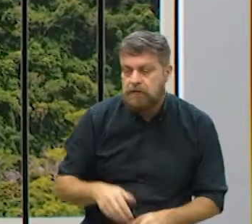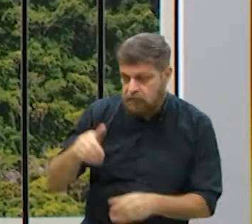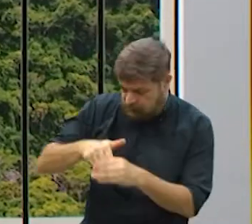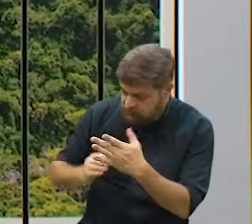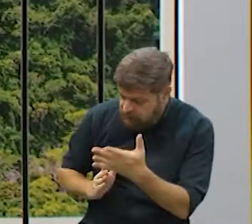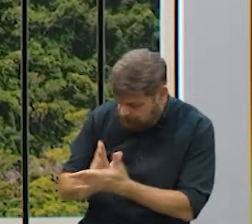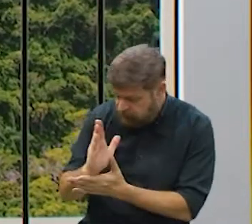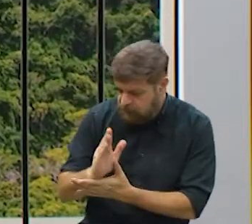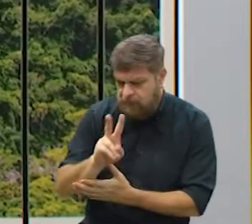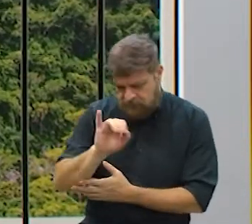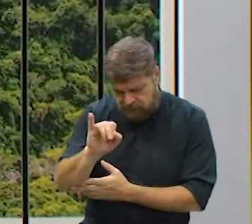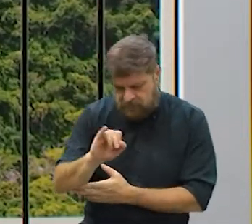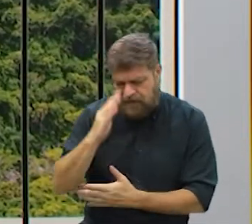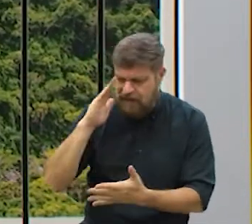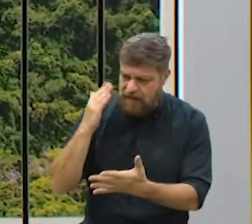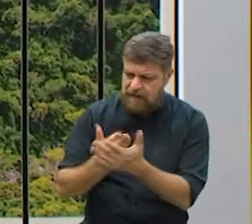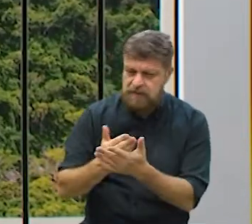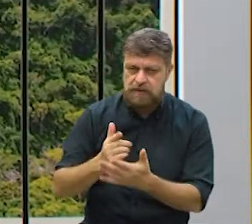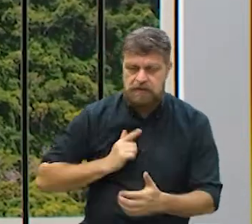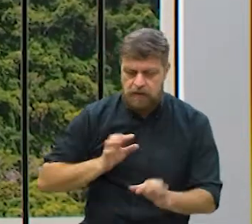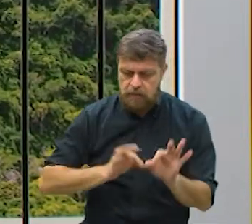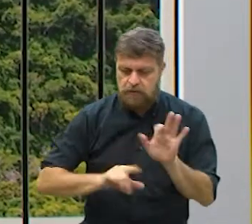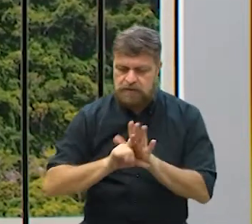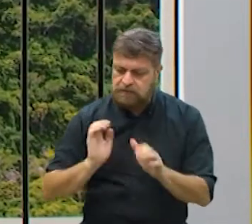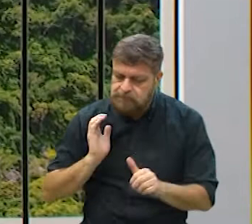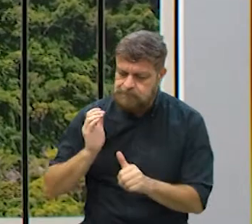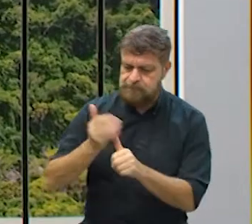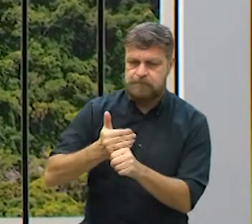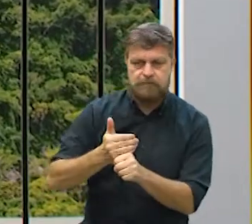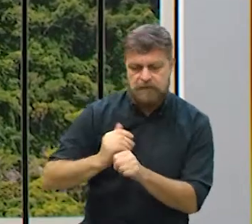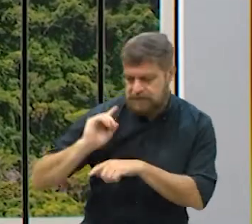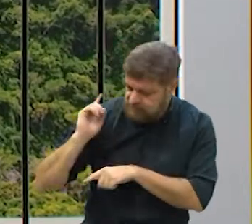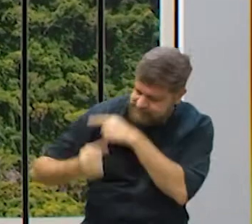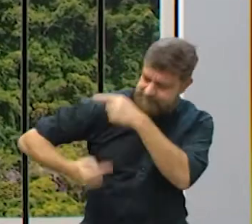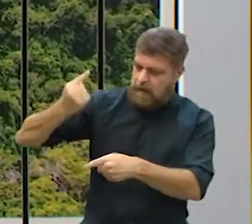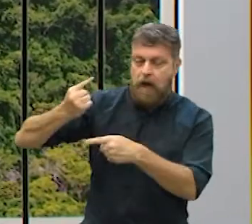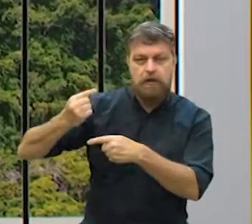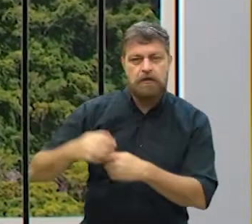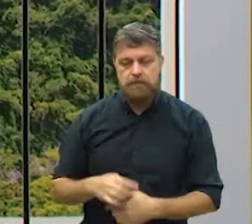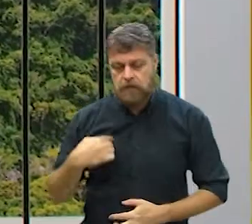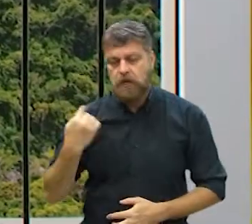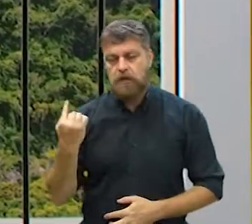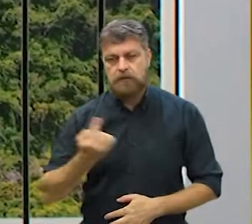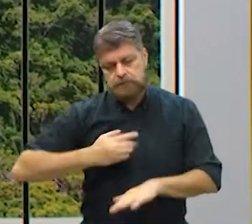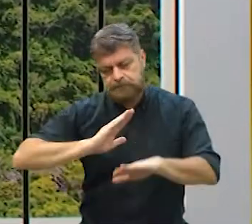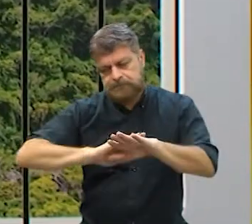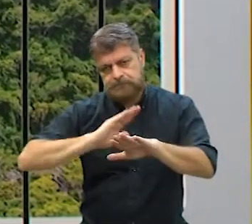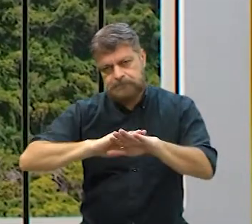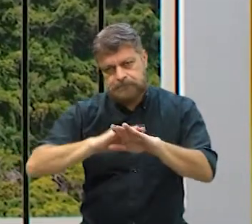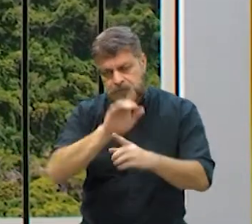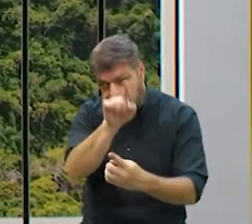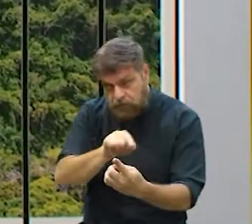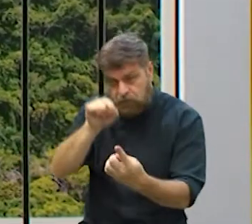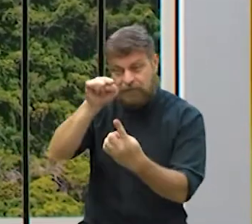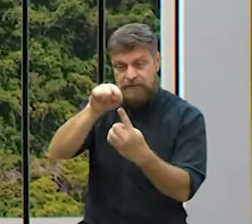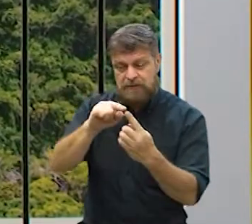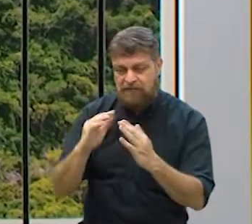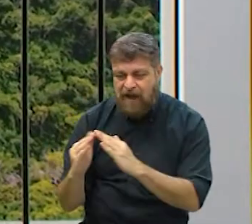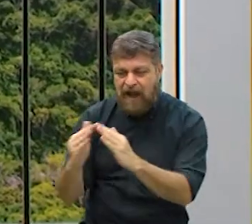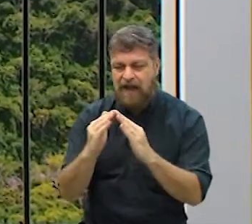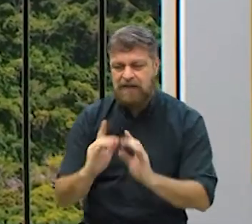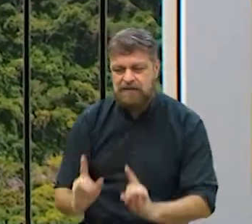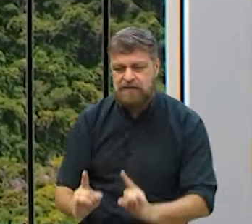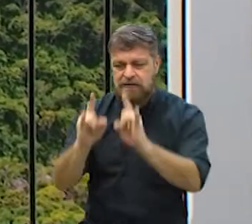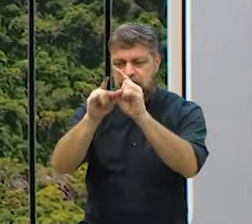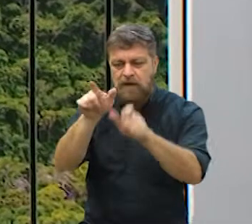será aprovado, viu, secretário? Pode esperar que esse substitutivo agora vai ser um passo enorme que nós daremos em direção